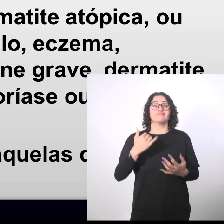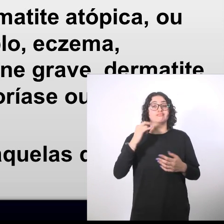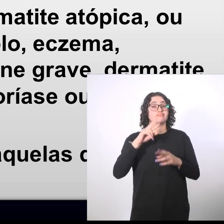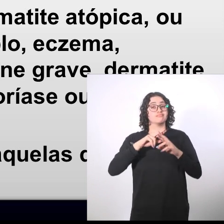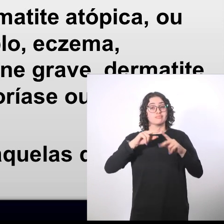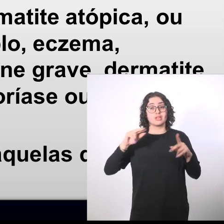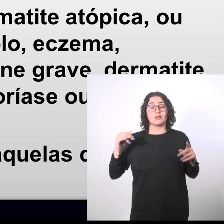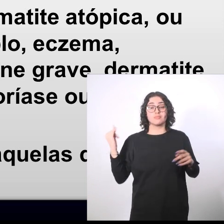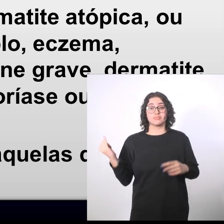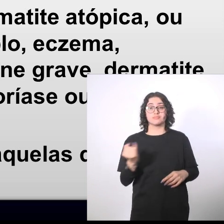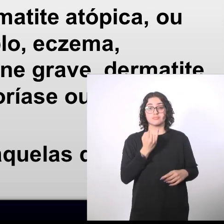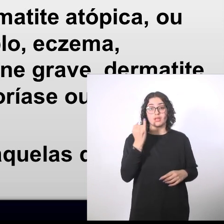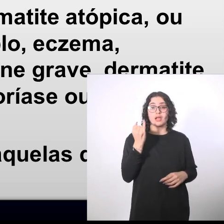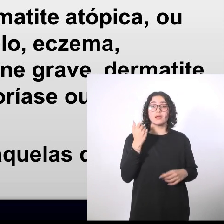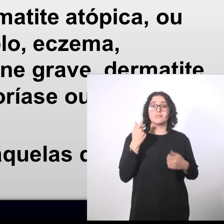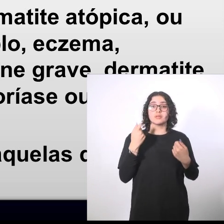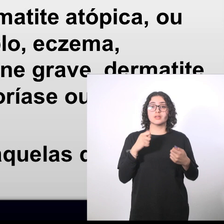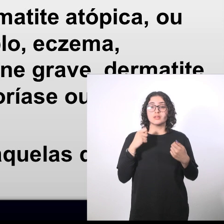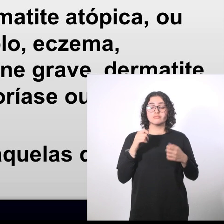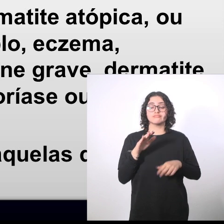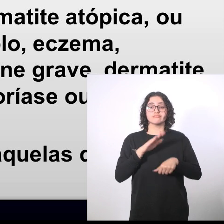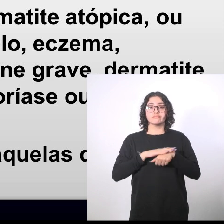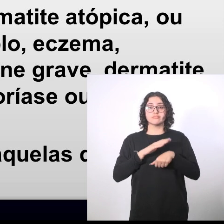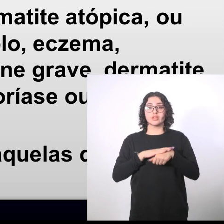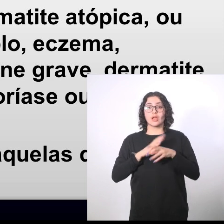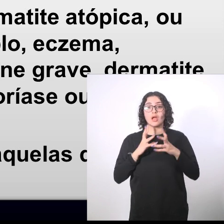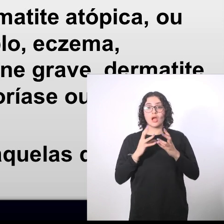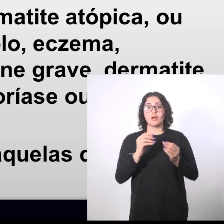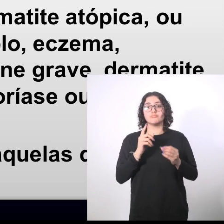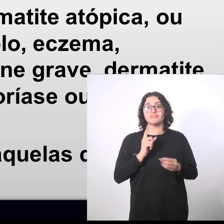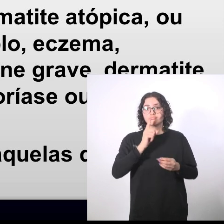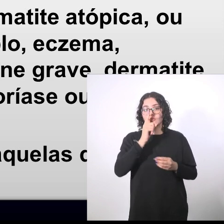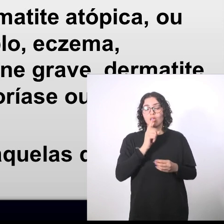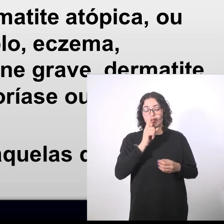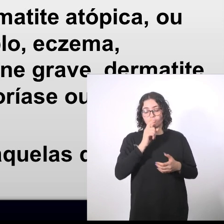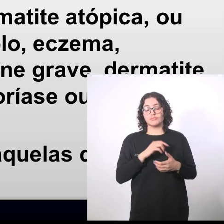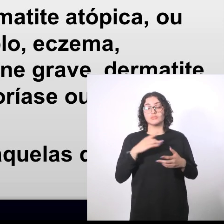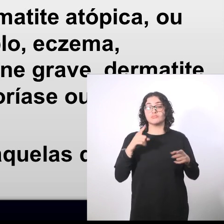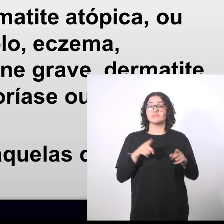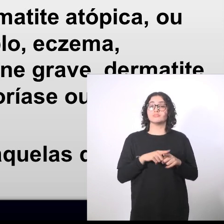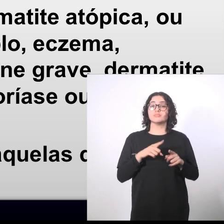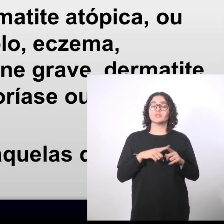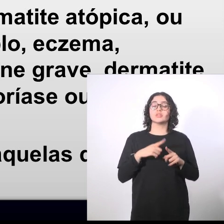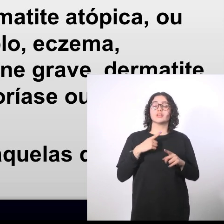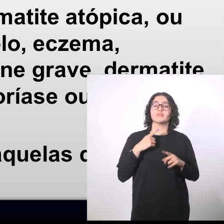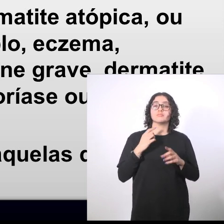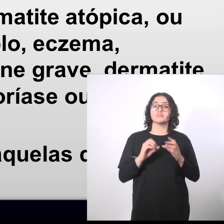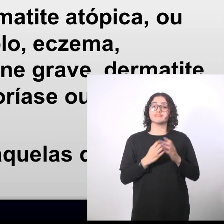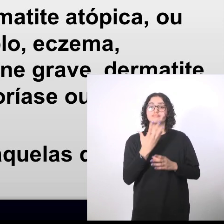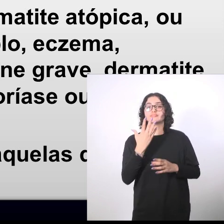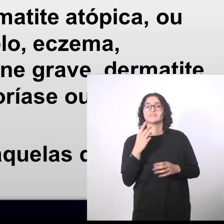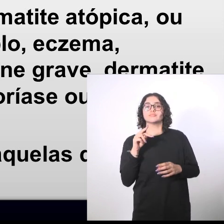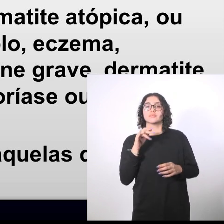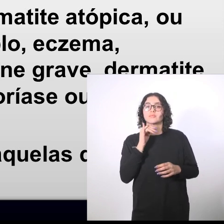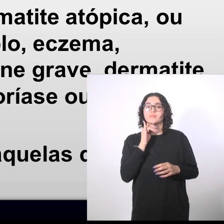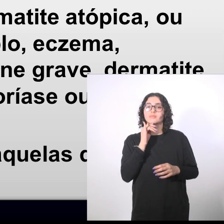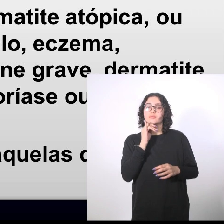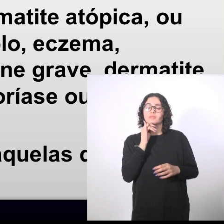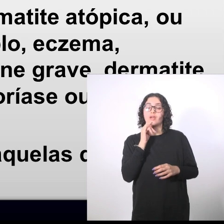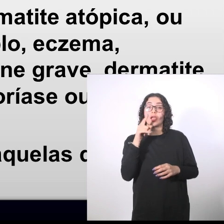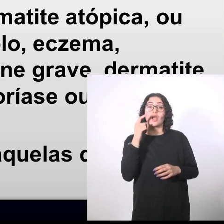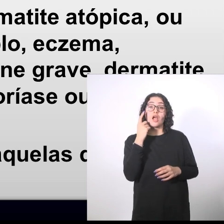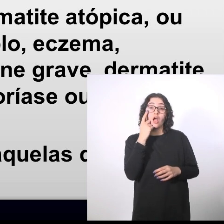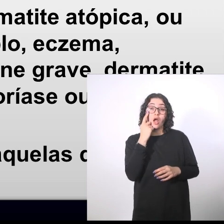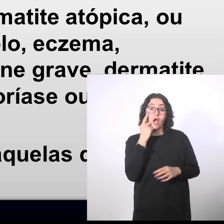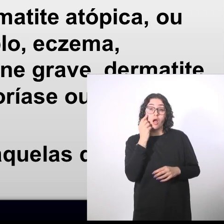também possam fazê-las de maior risco de complicações. E aquelas com manifestações peculiares, como, por exemplo, a ceratite de córnea,